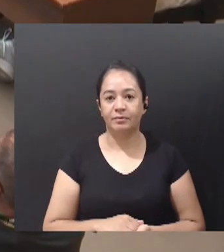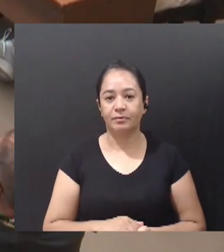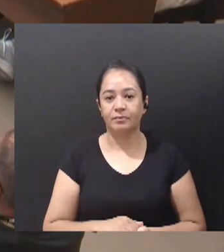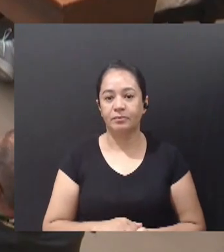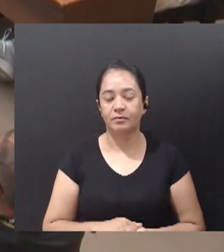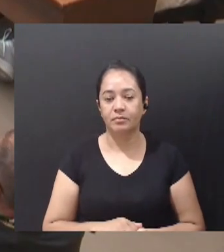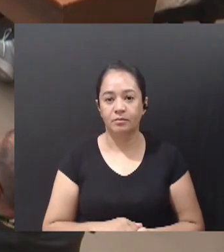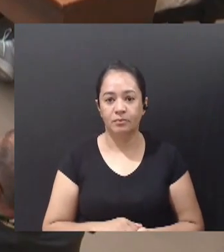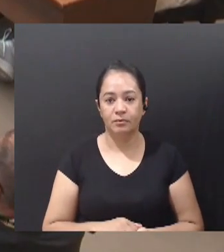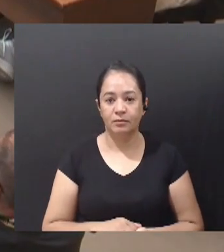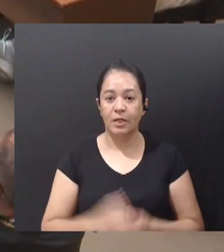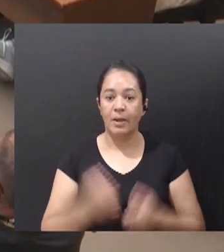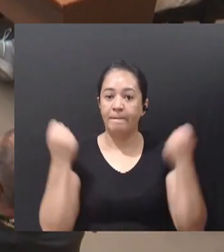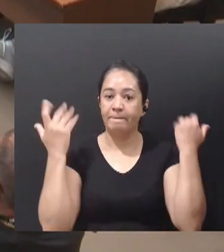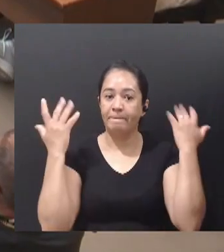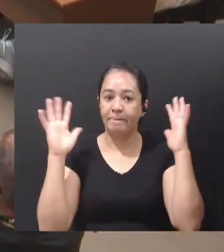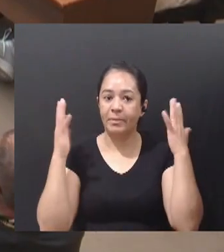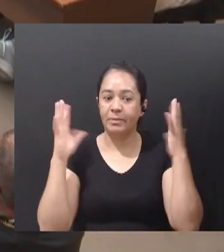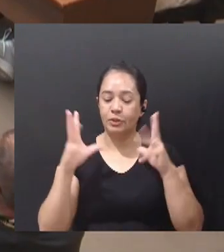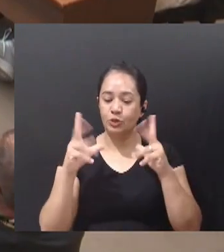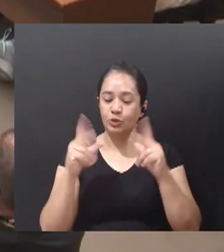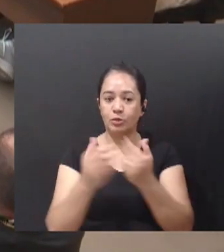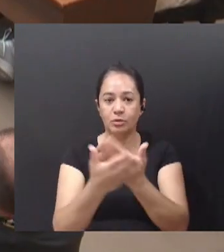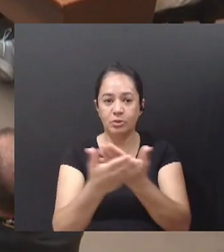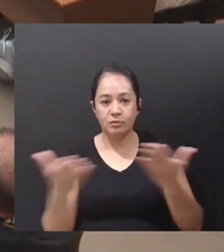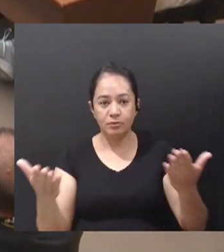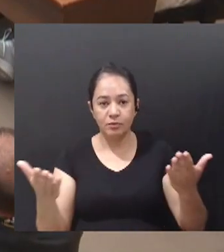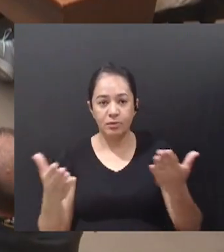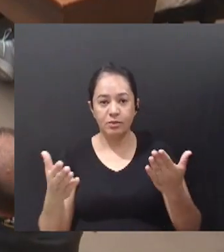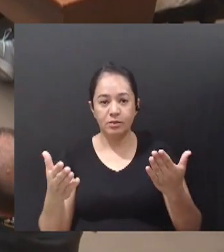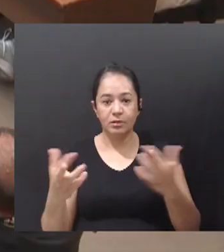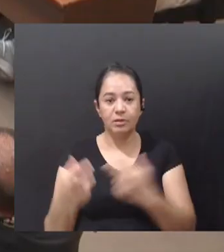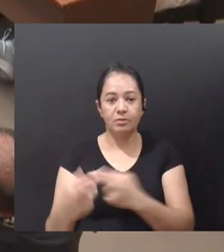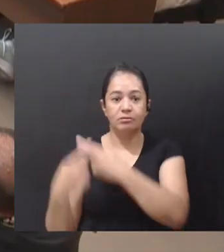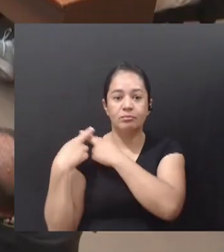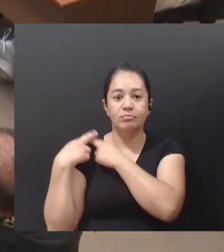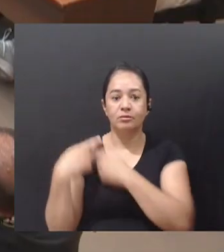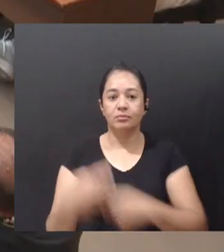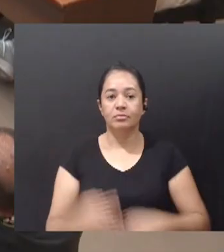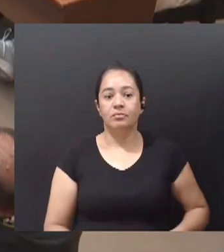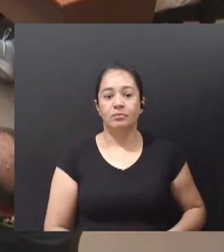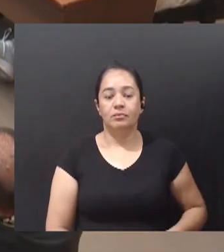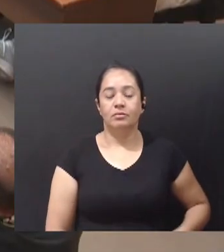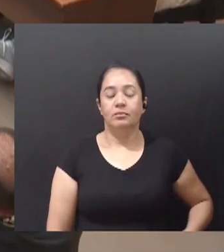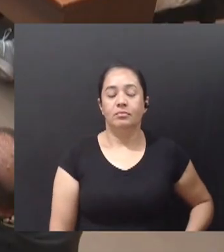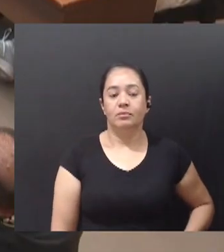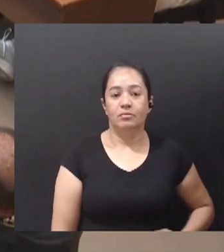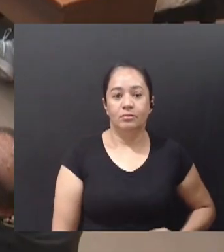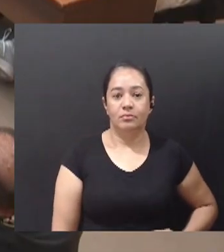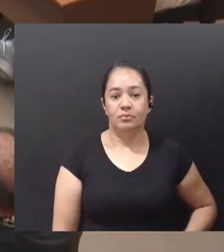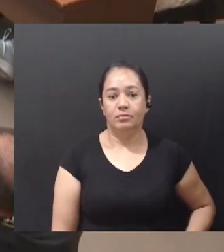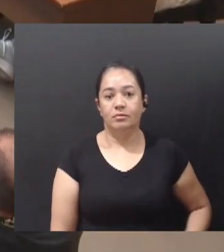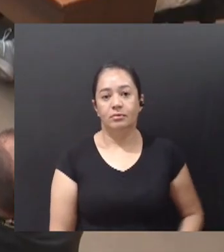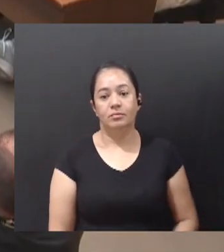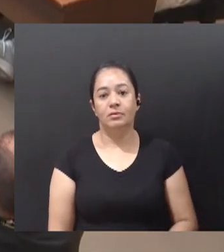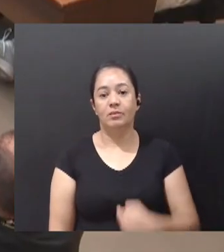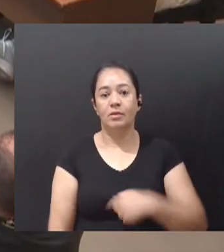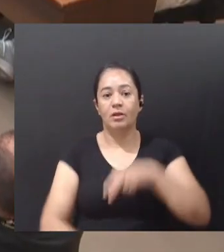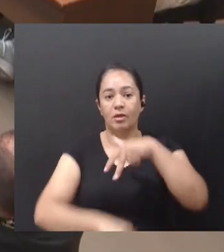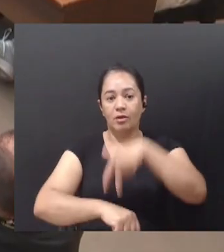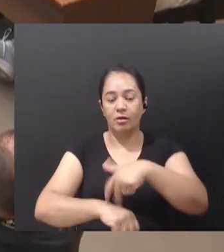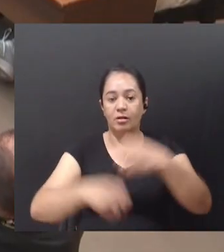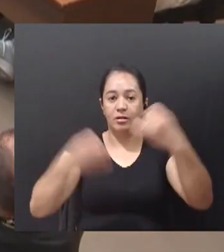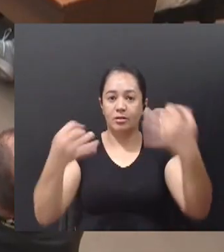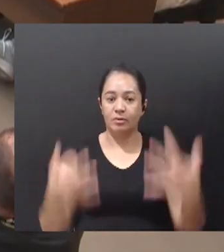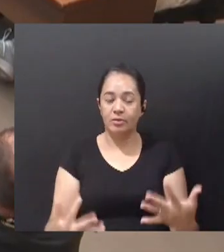Parabenizar a todos na mesa. Parte aí, gente muito querida para mim. E eu venho falar em nome do Emancipa Jordi, como a